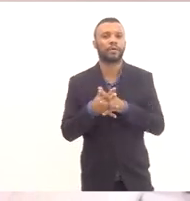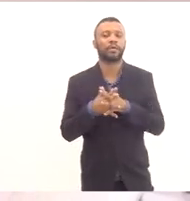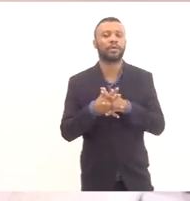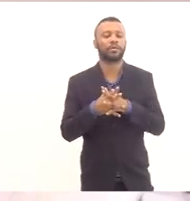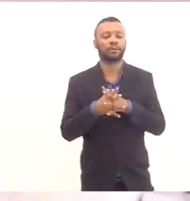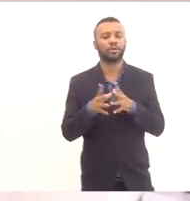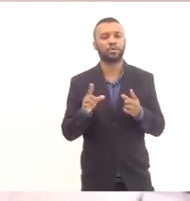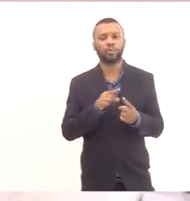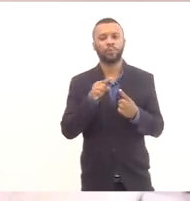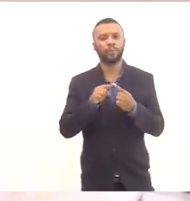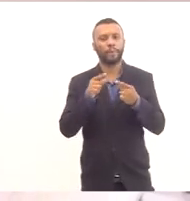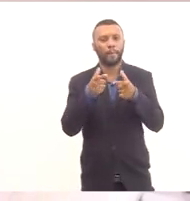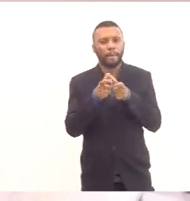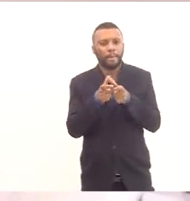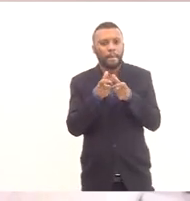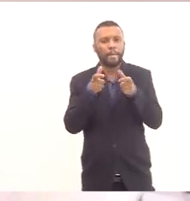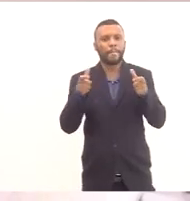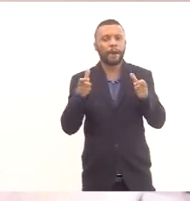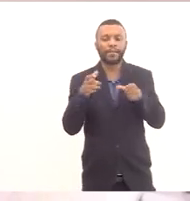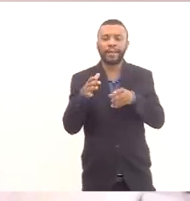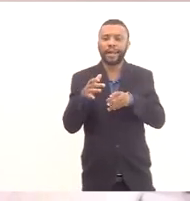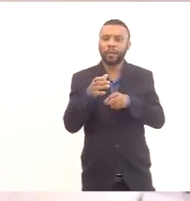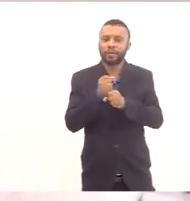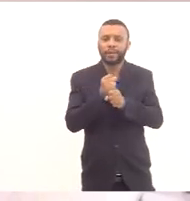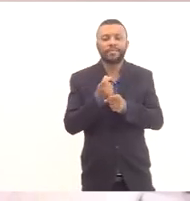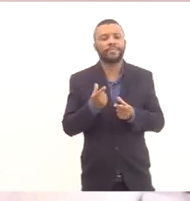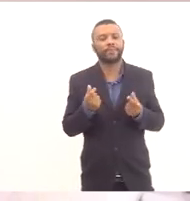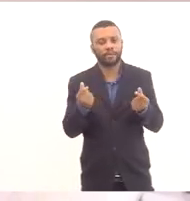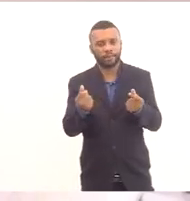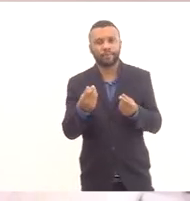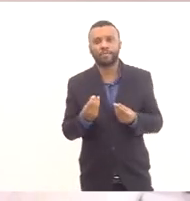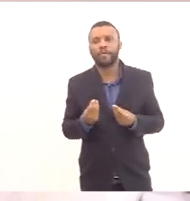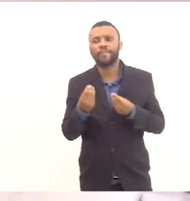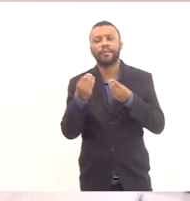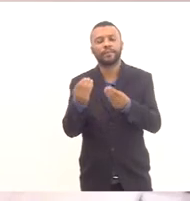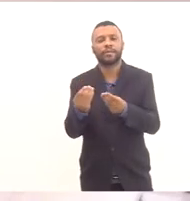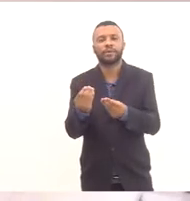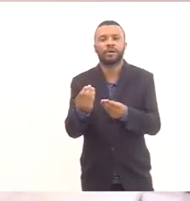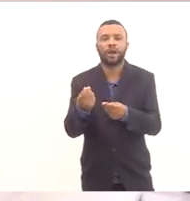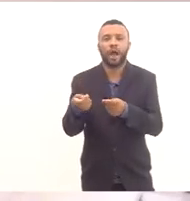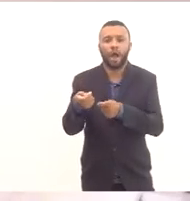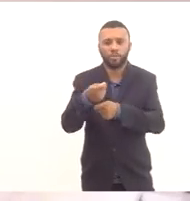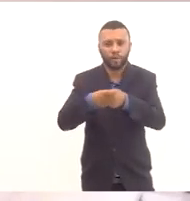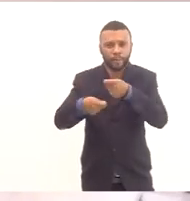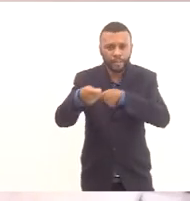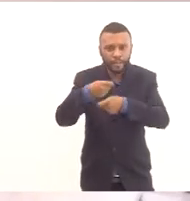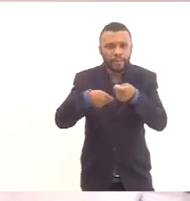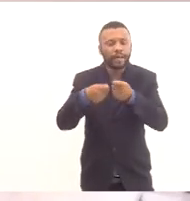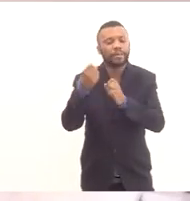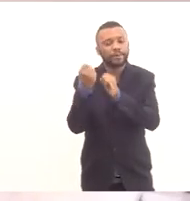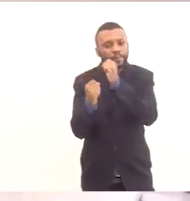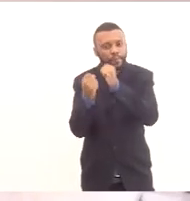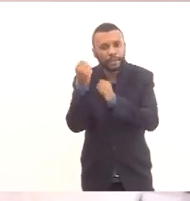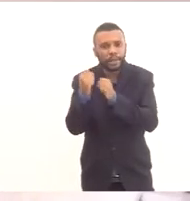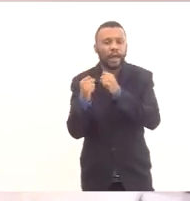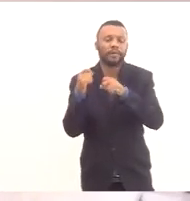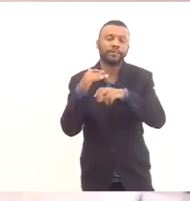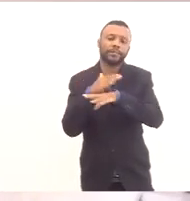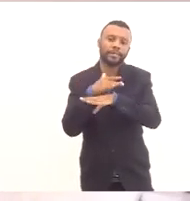uma ampliação do volume financeiro que já foi ofertado a ele oferecido aos os Comerciantes e os empresários da cidade